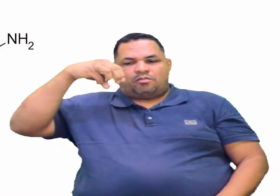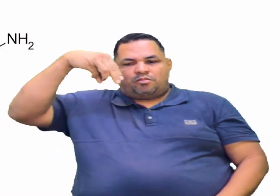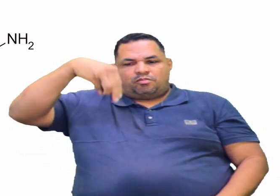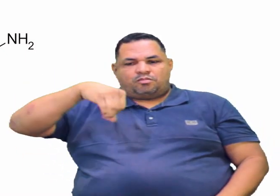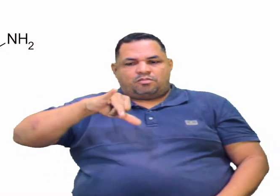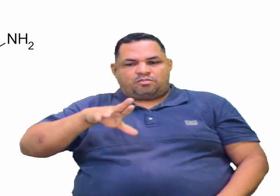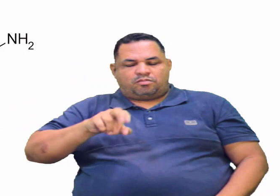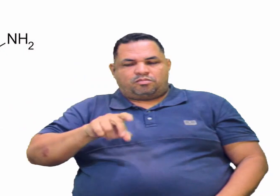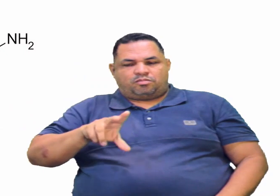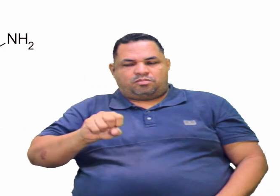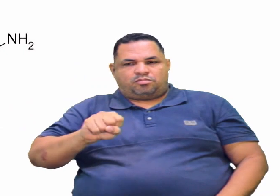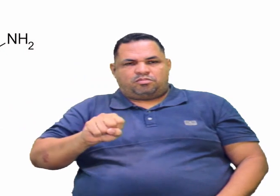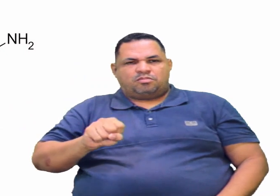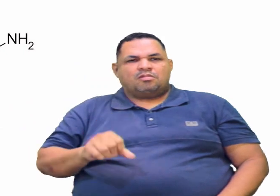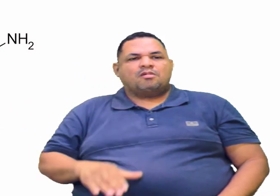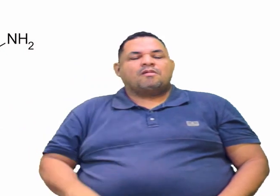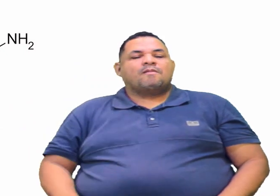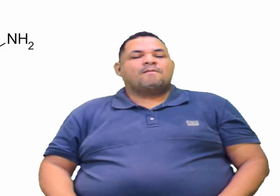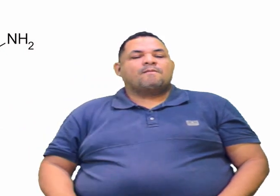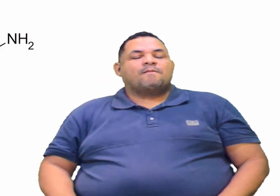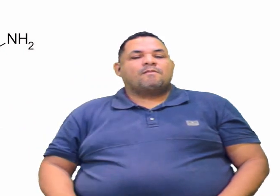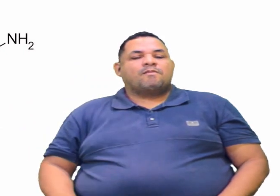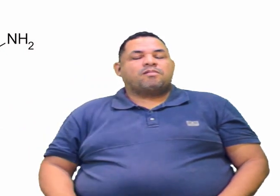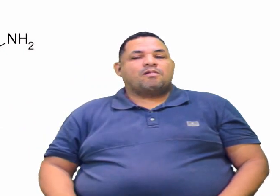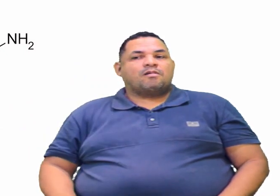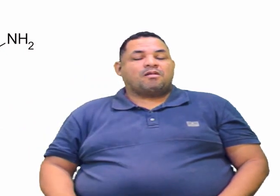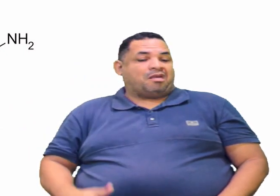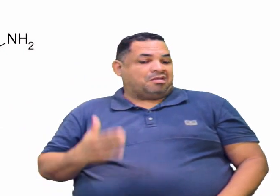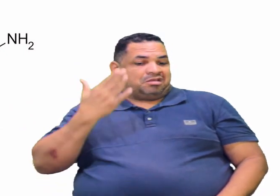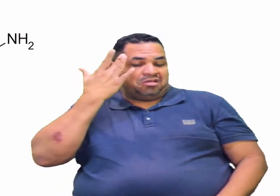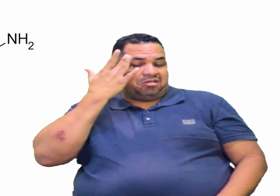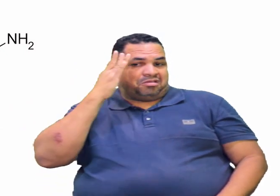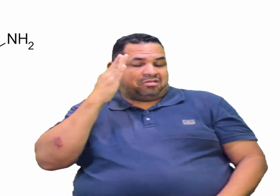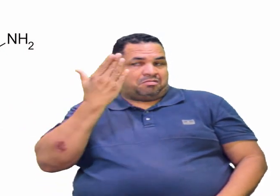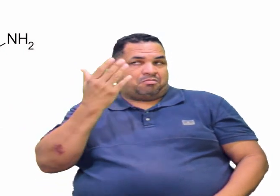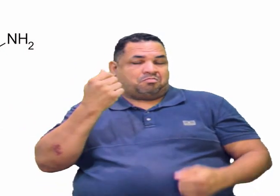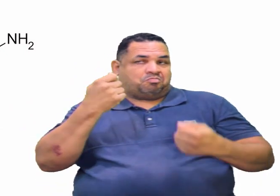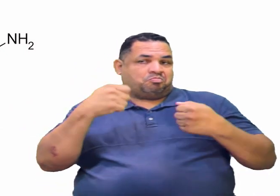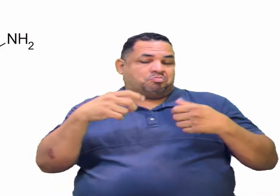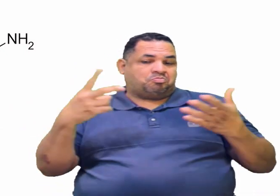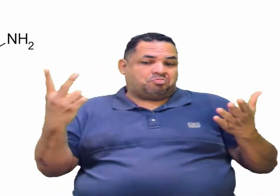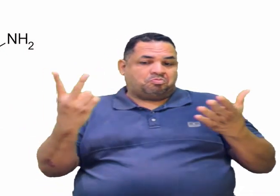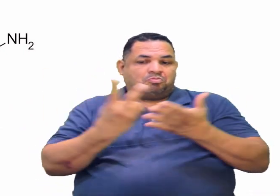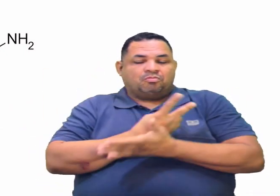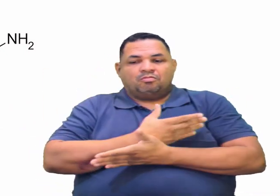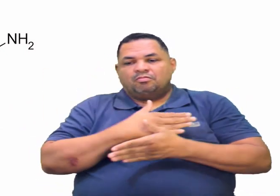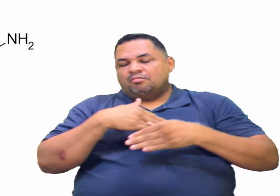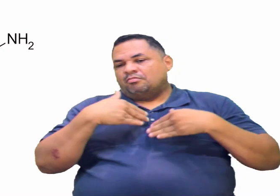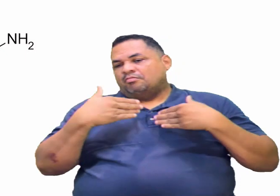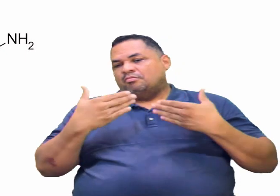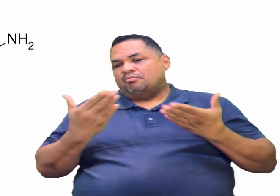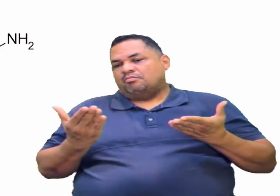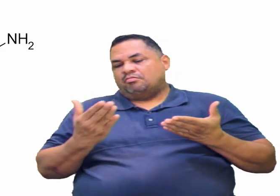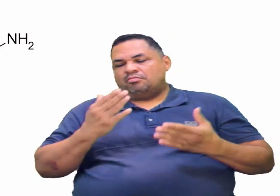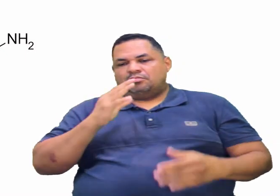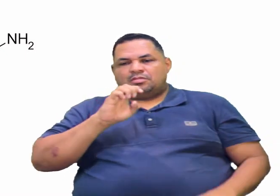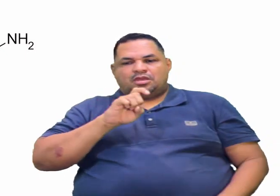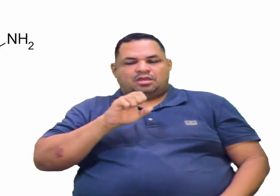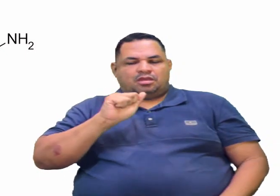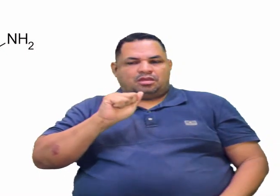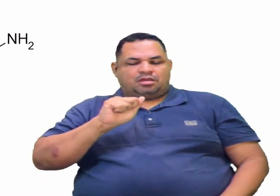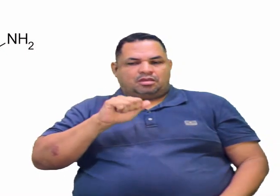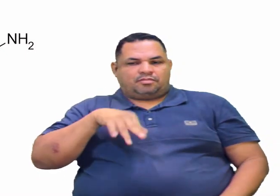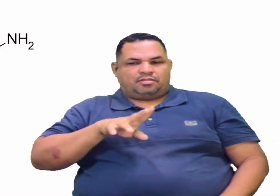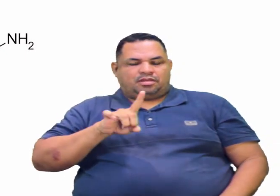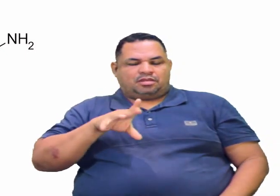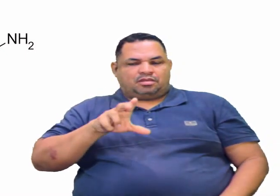aminas. Tranquilo? Ah, professora, a senhora não tem certeza aí que possa ocorrer uma amida?